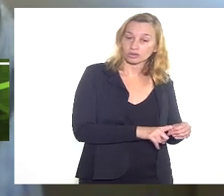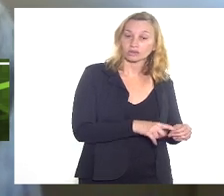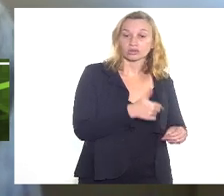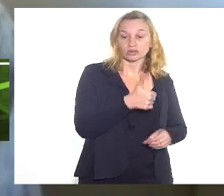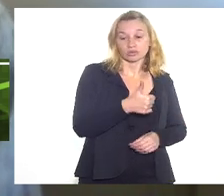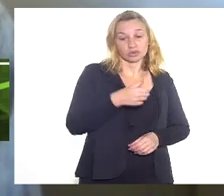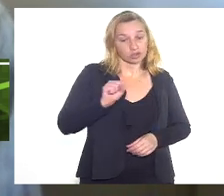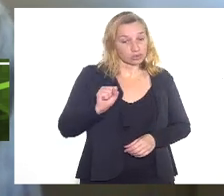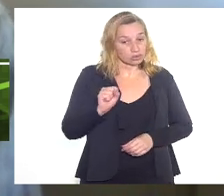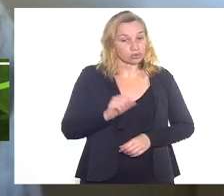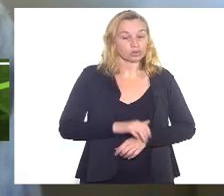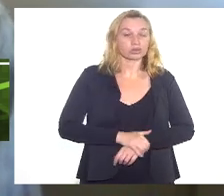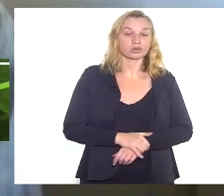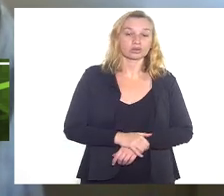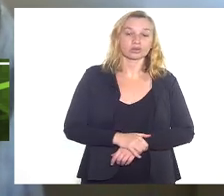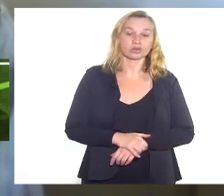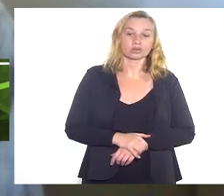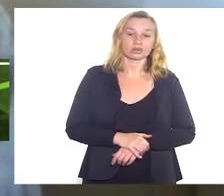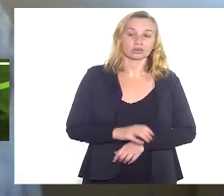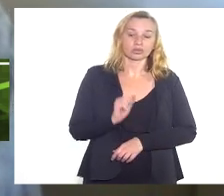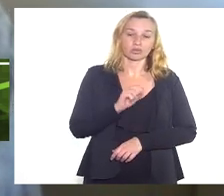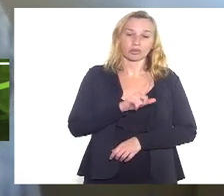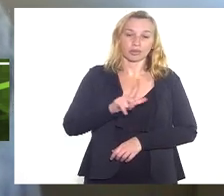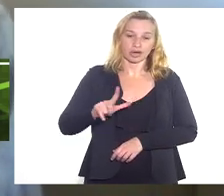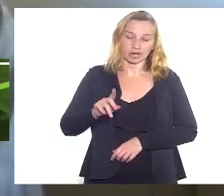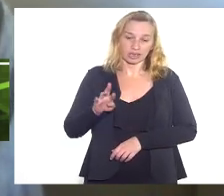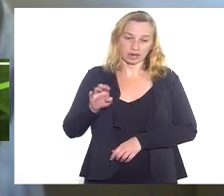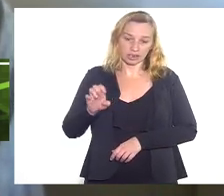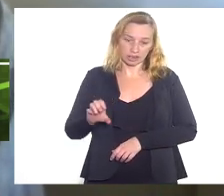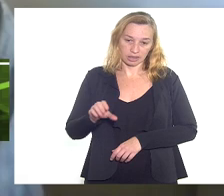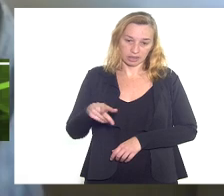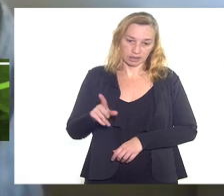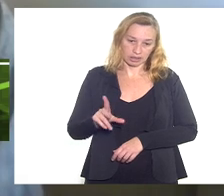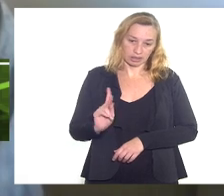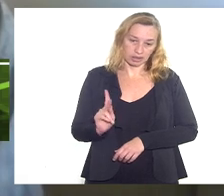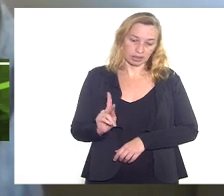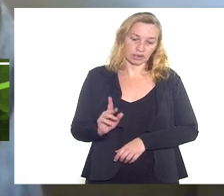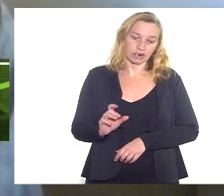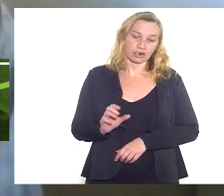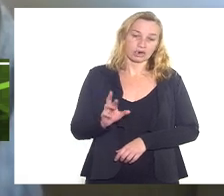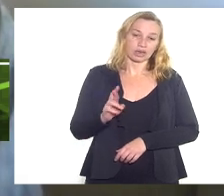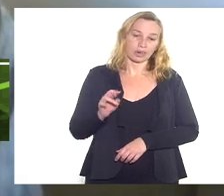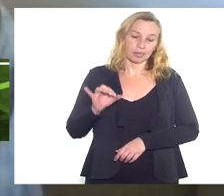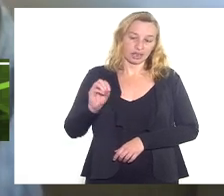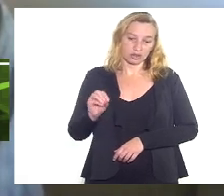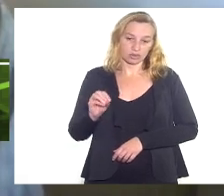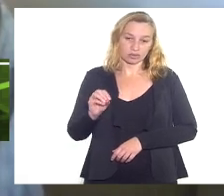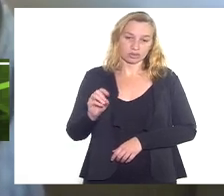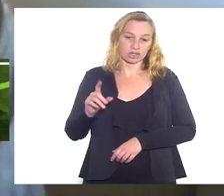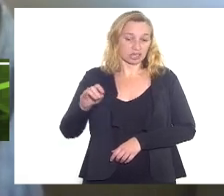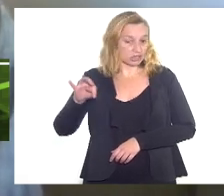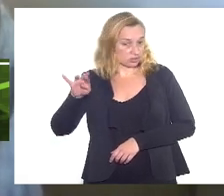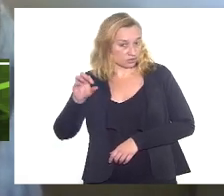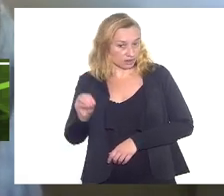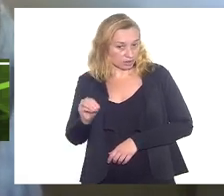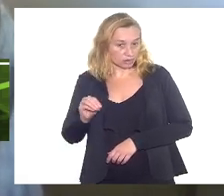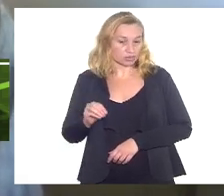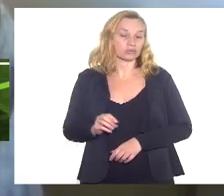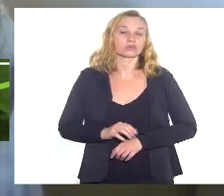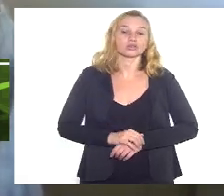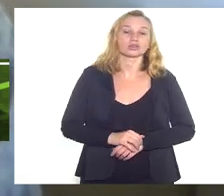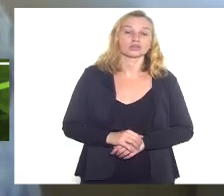3/18, o caráter do drawback que existia no repetro espectro, e no